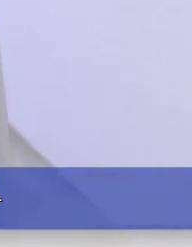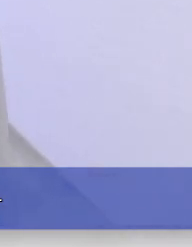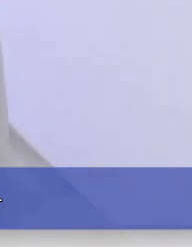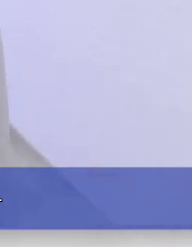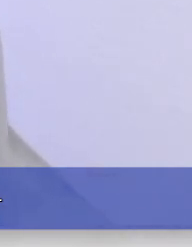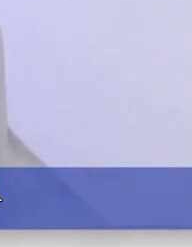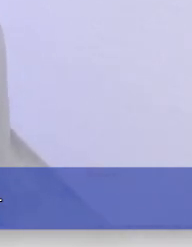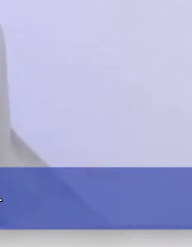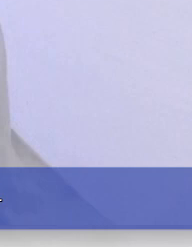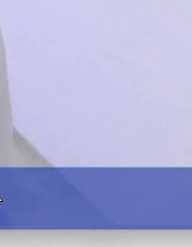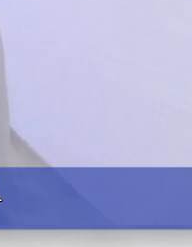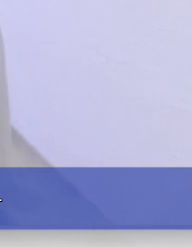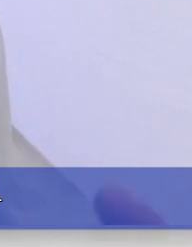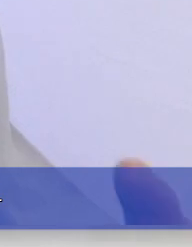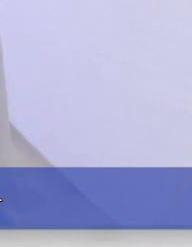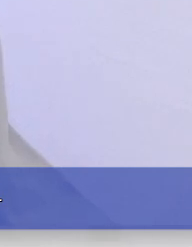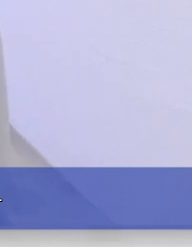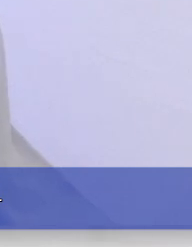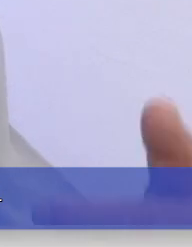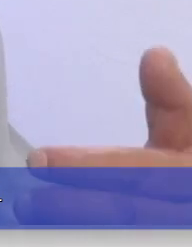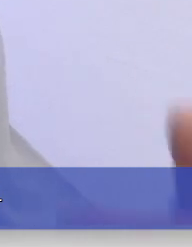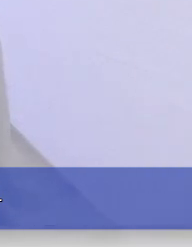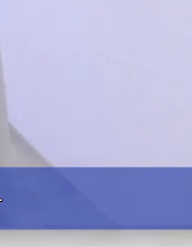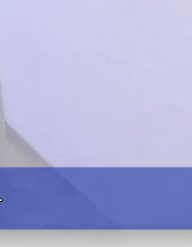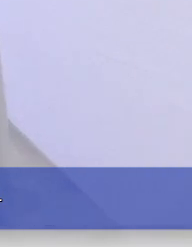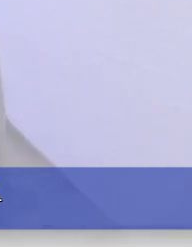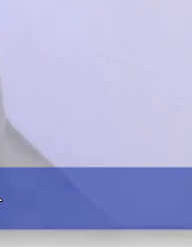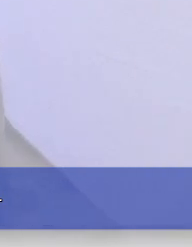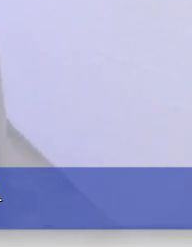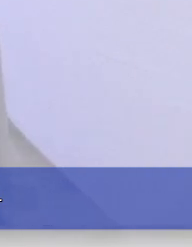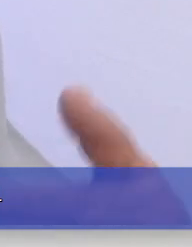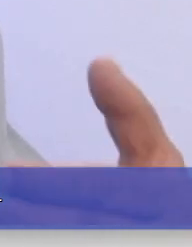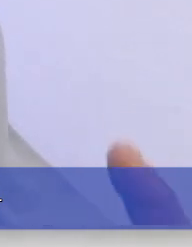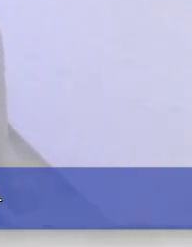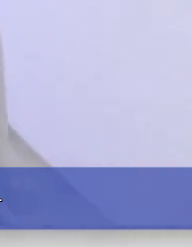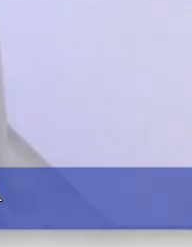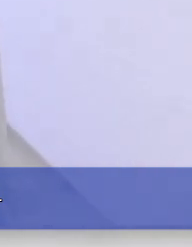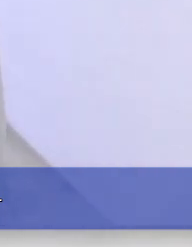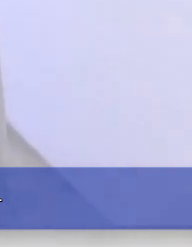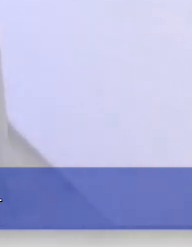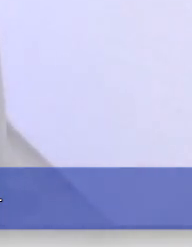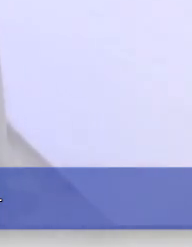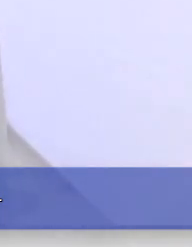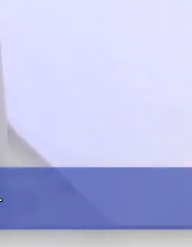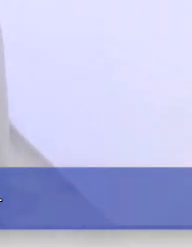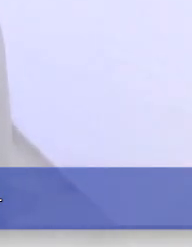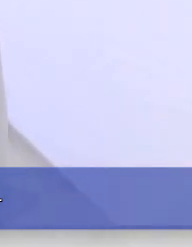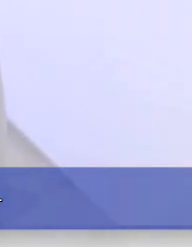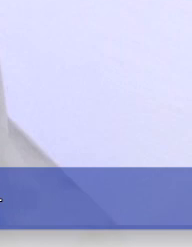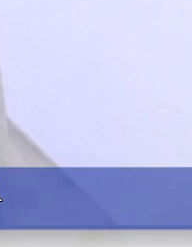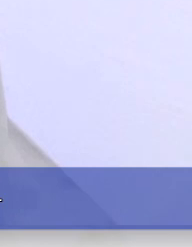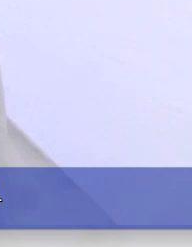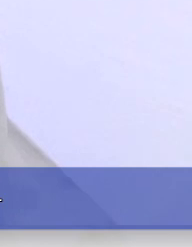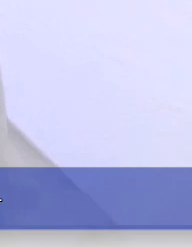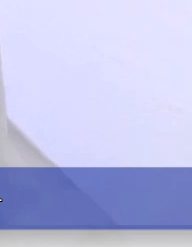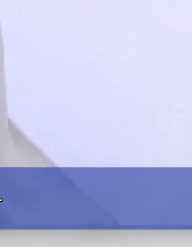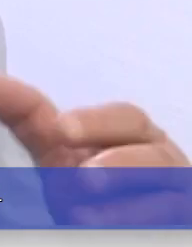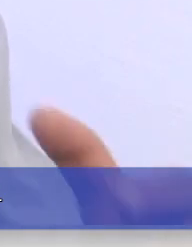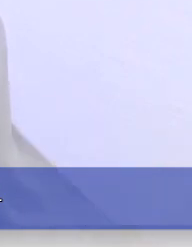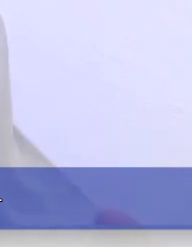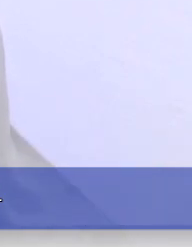município de Passo Fundo para o também grande vereador, lembrado vereador Alberto